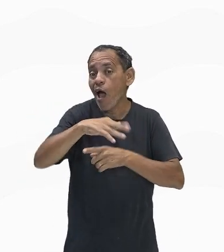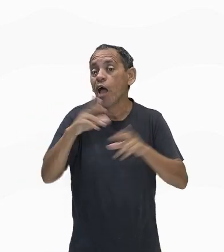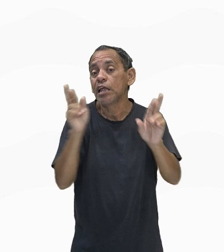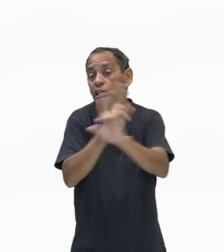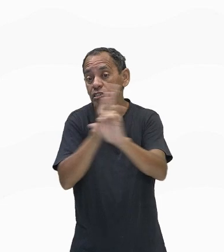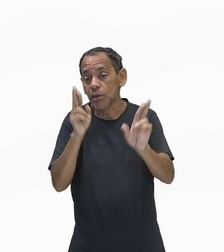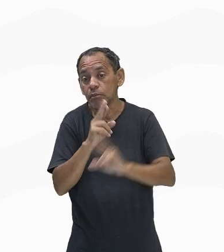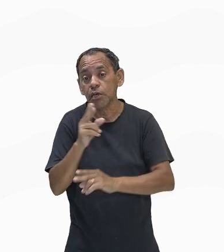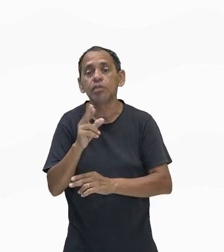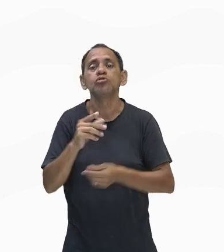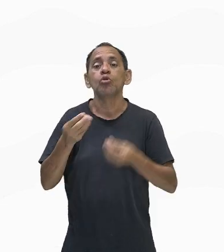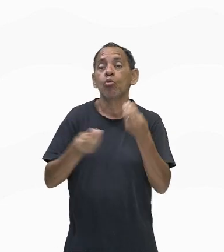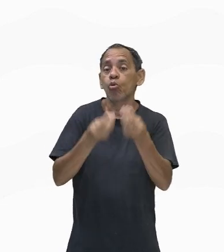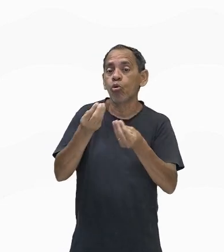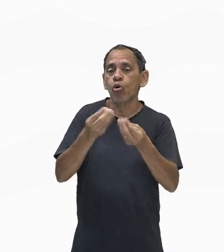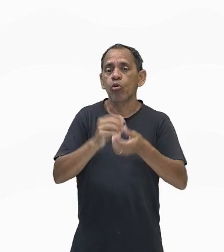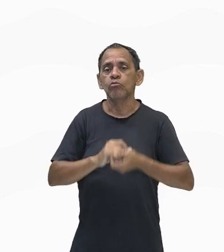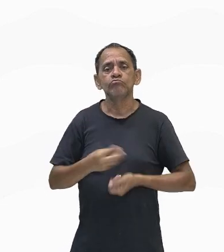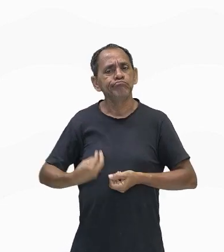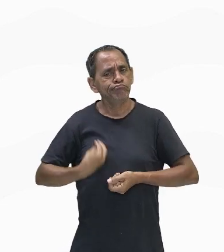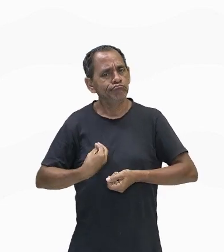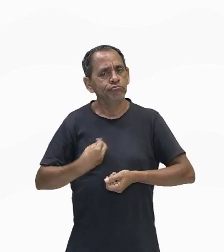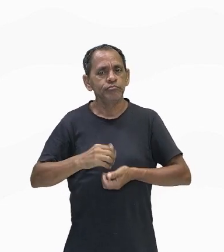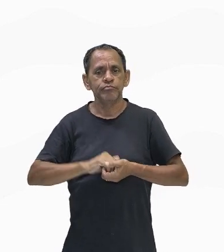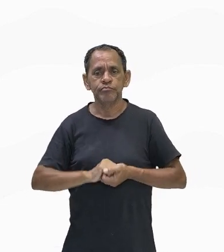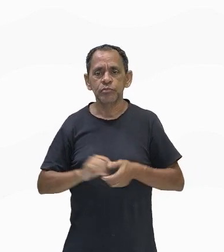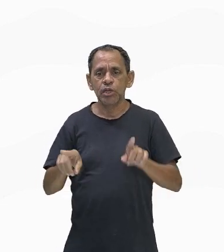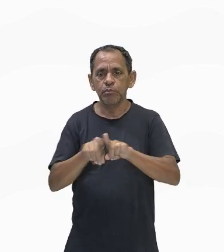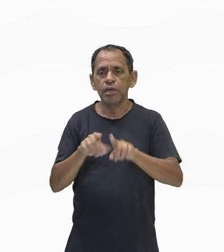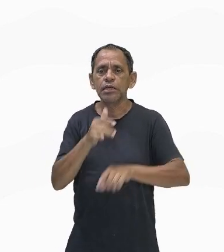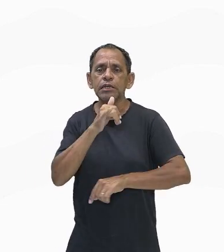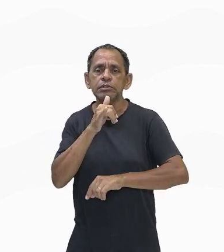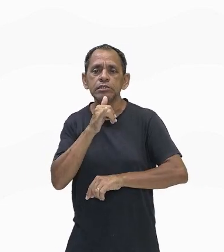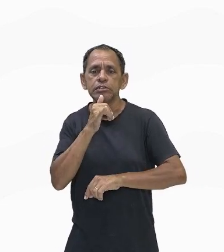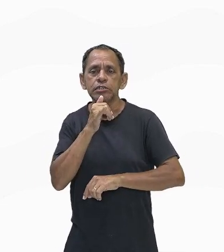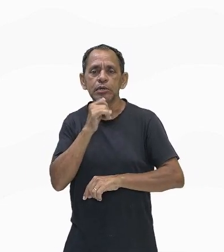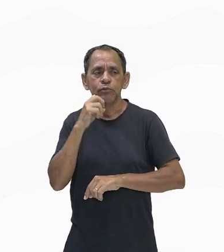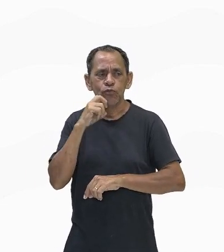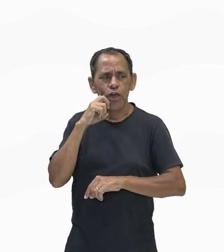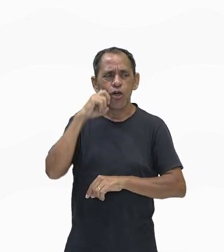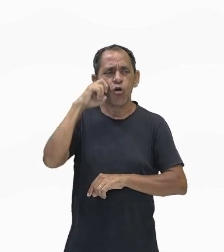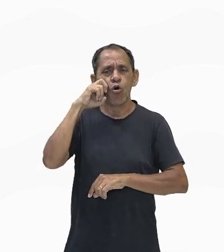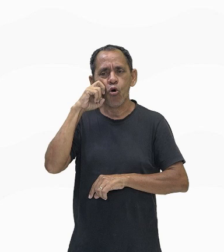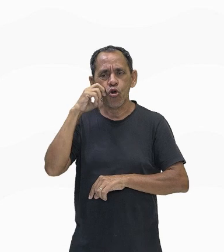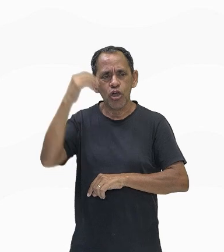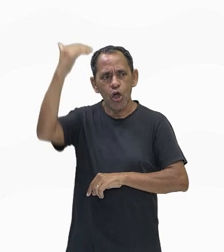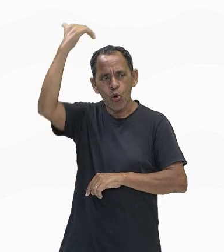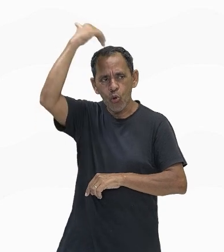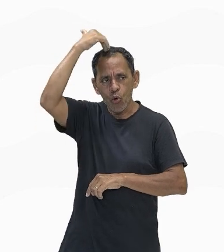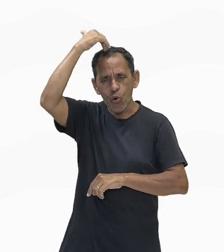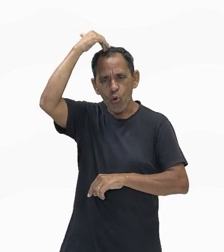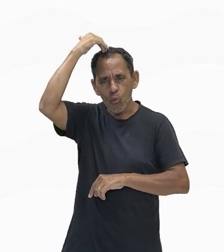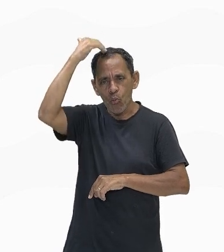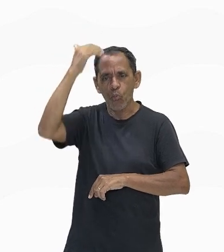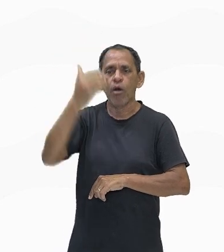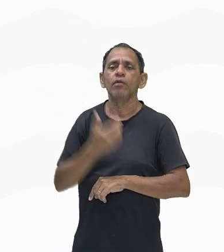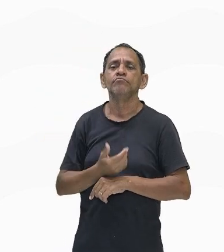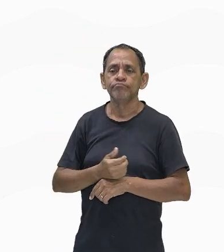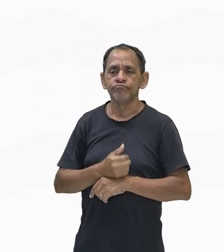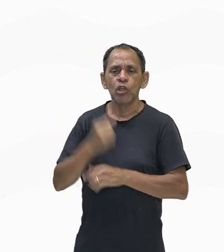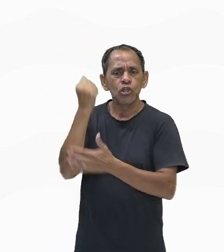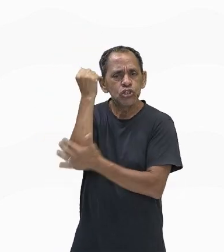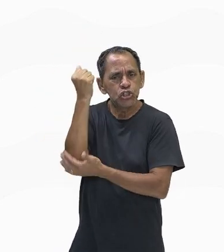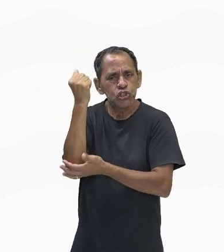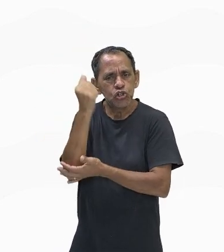que nós estamos vivendo. Por exemplo, nós temos a vergonha, a culpa, o ciúme, o